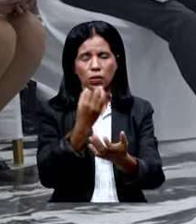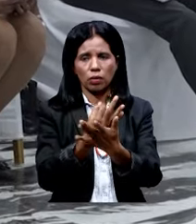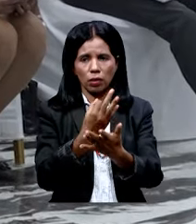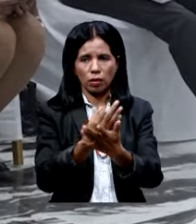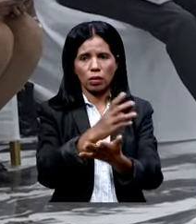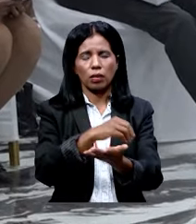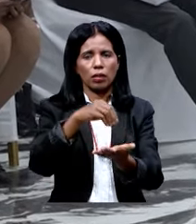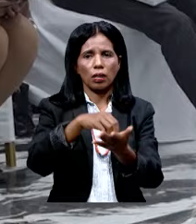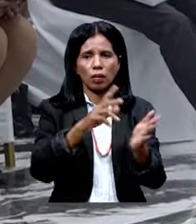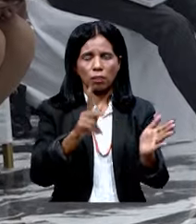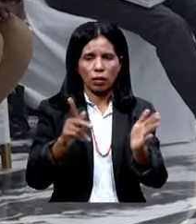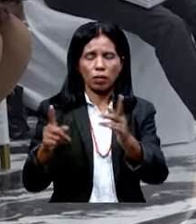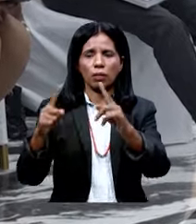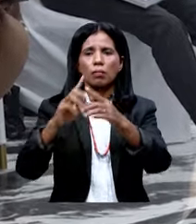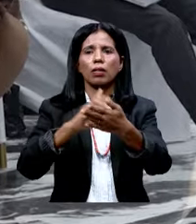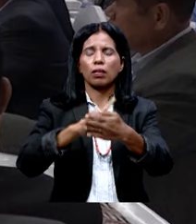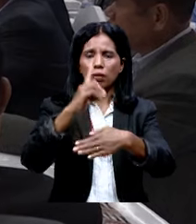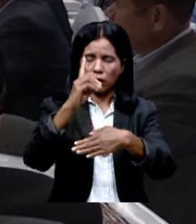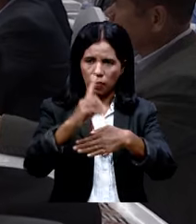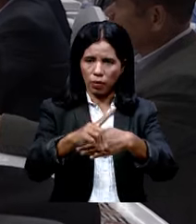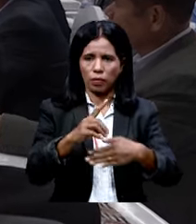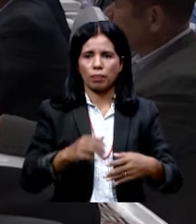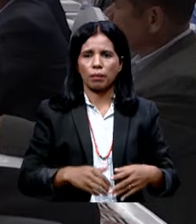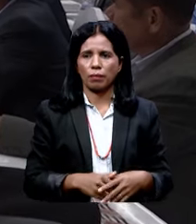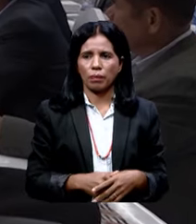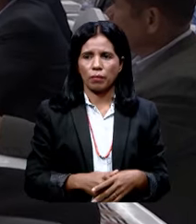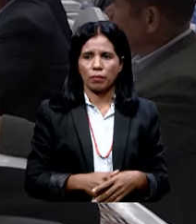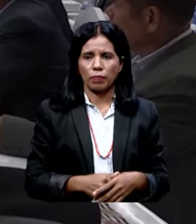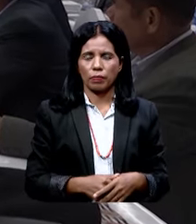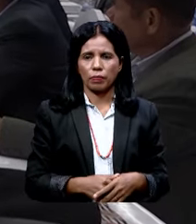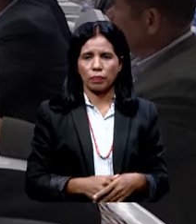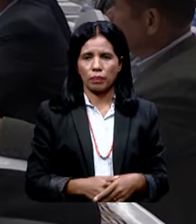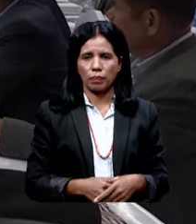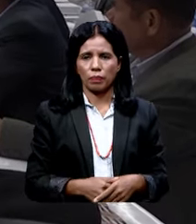cria plano para desenvolvimento. Santina de Jesus, Tomás Soares, GMN.